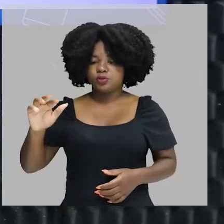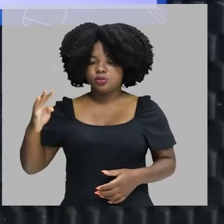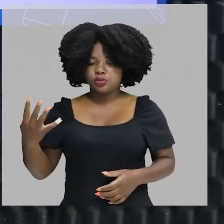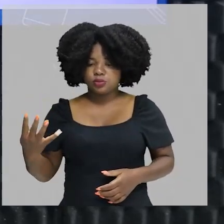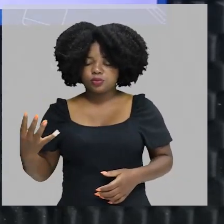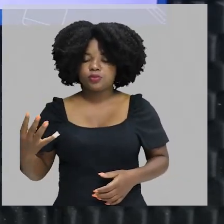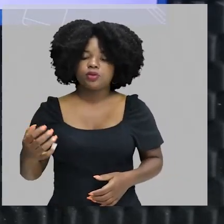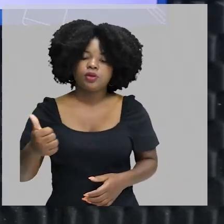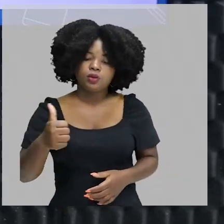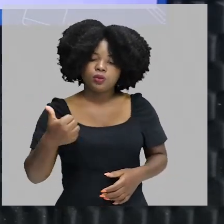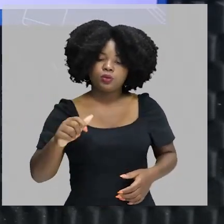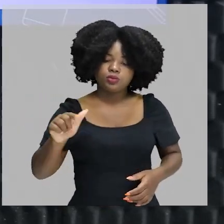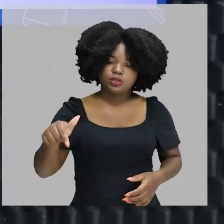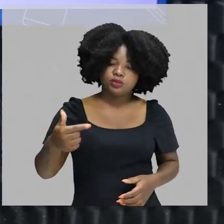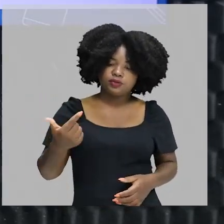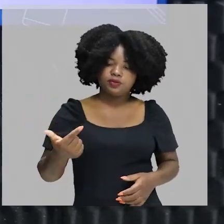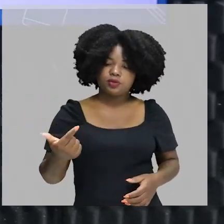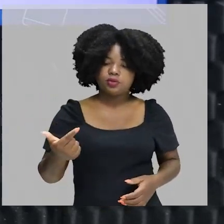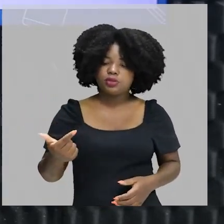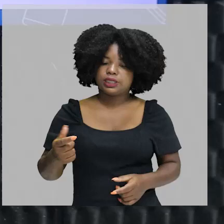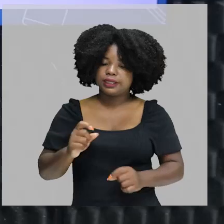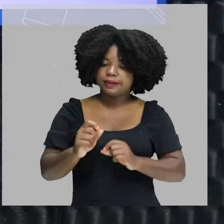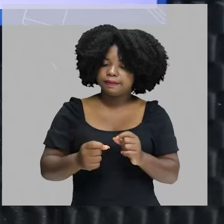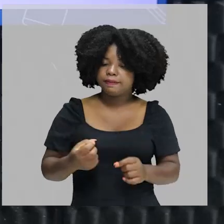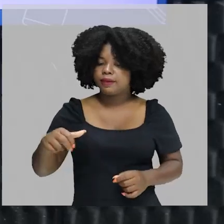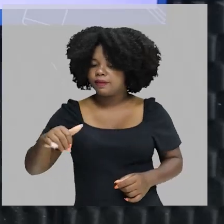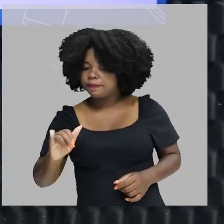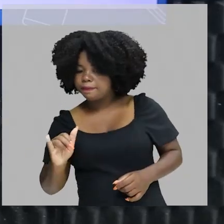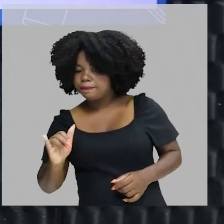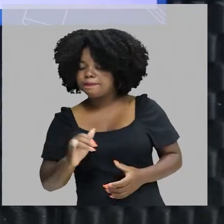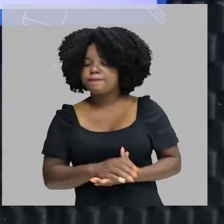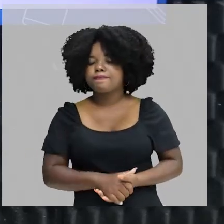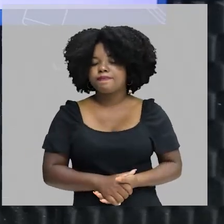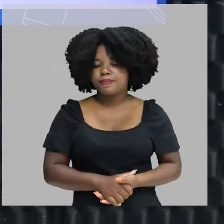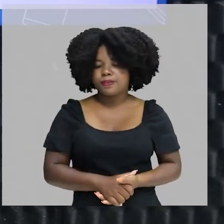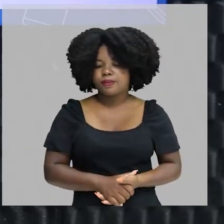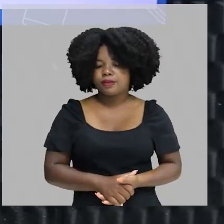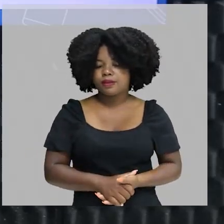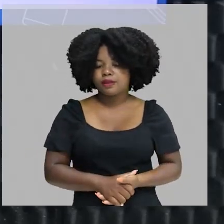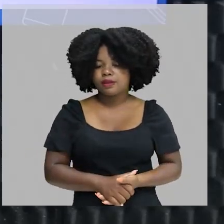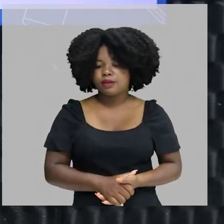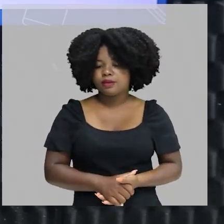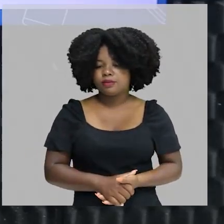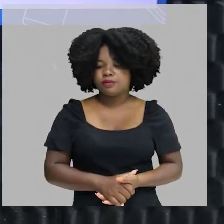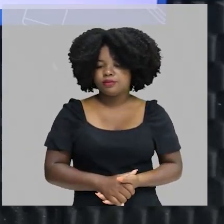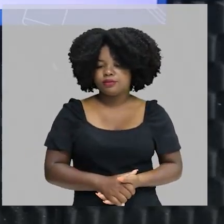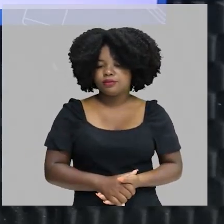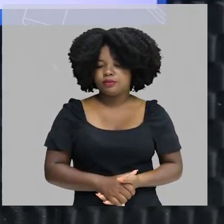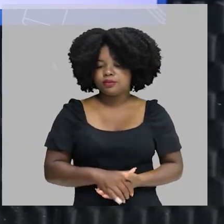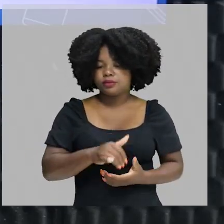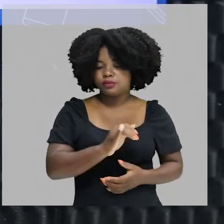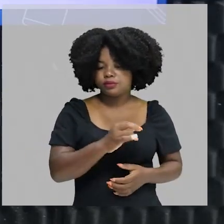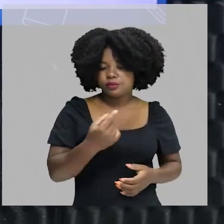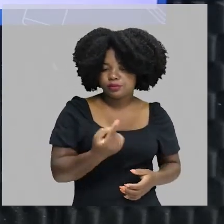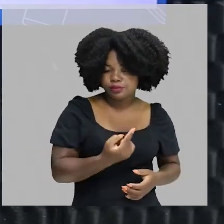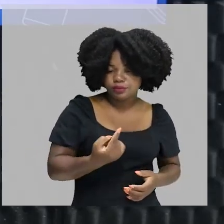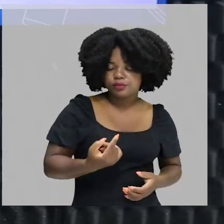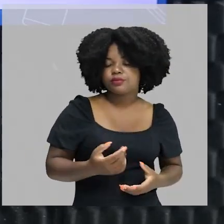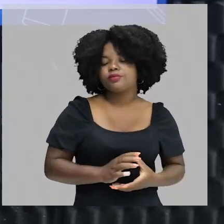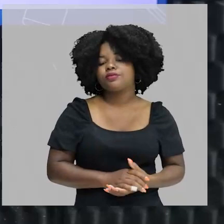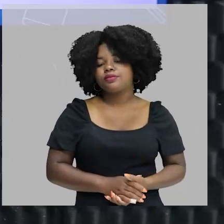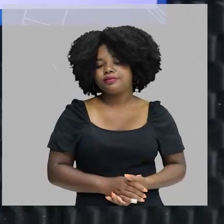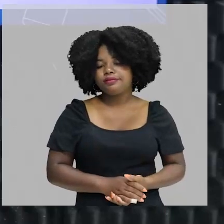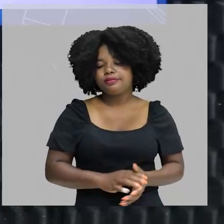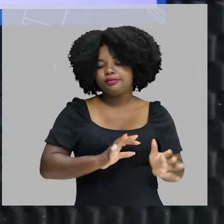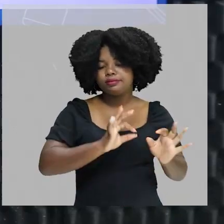22,4, 11,2 está para 1Y, certo? Vou isolar a incógnita, que é o Y, o